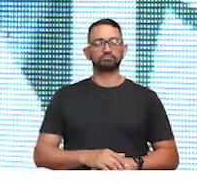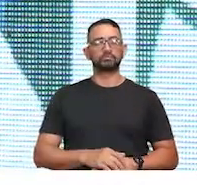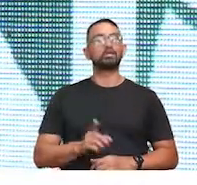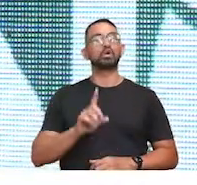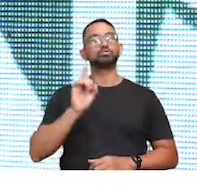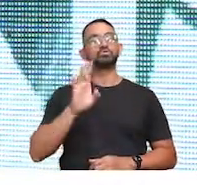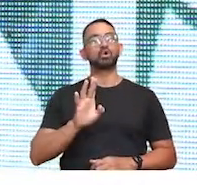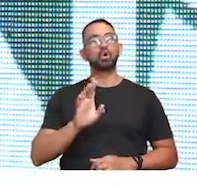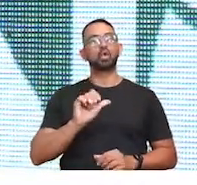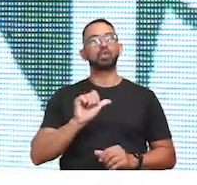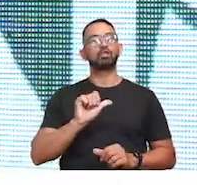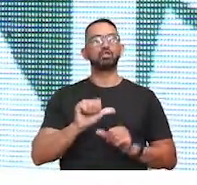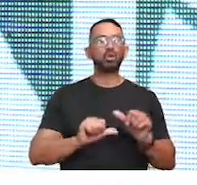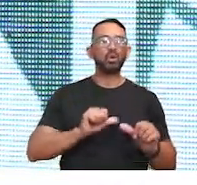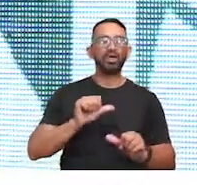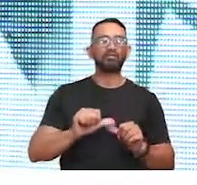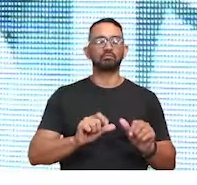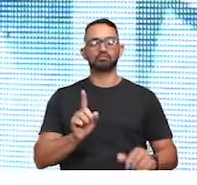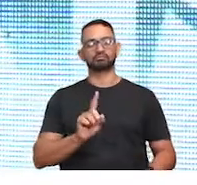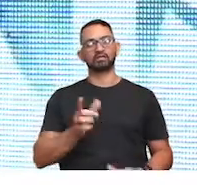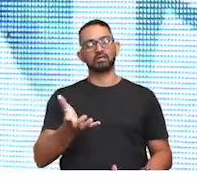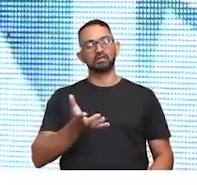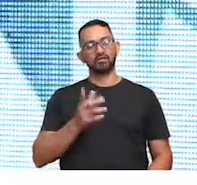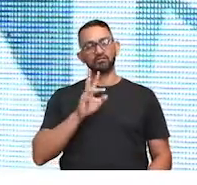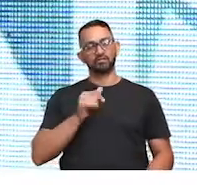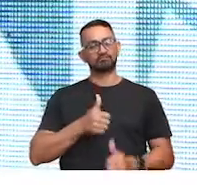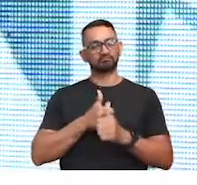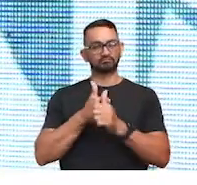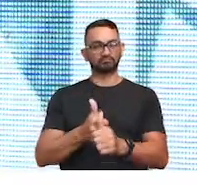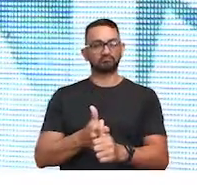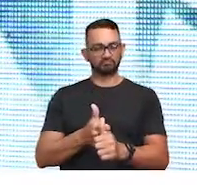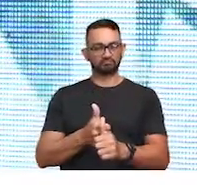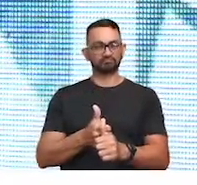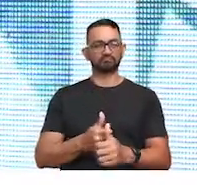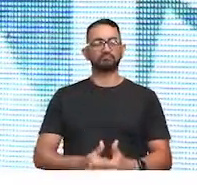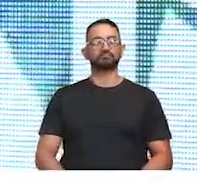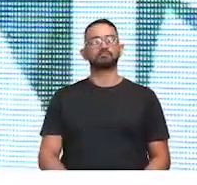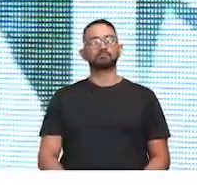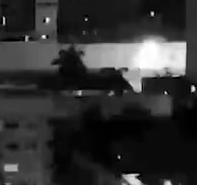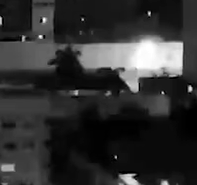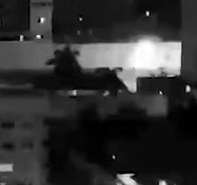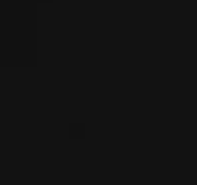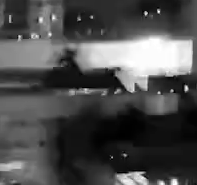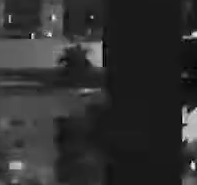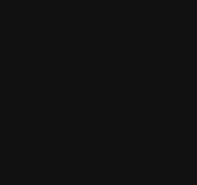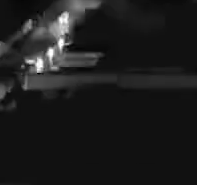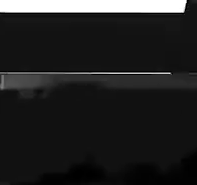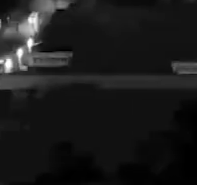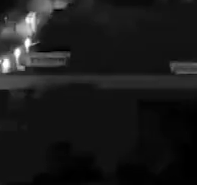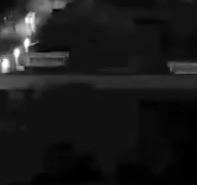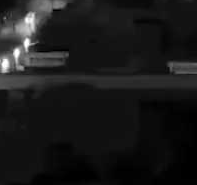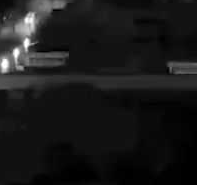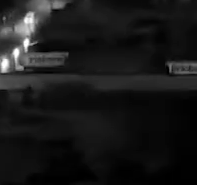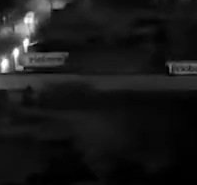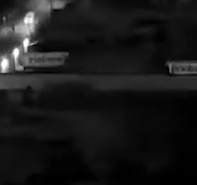definitivo que não seja mais uma questão paliativa a gente vai seguir acompanhando isso a